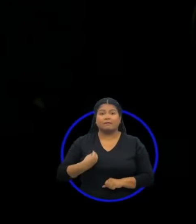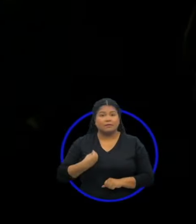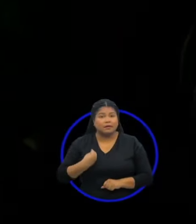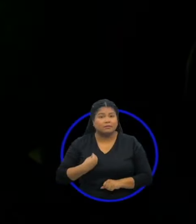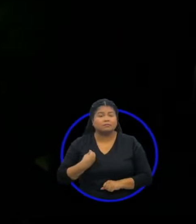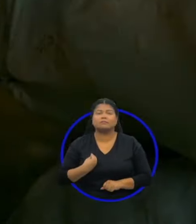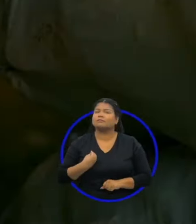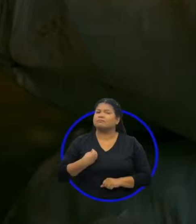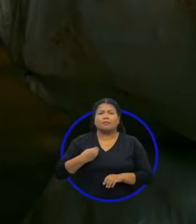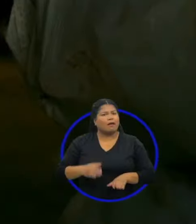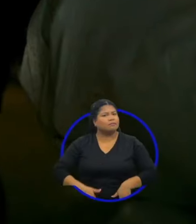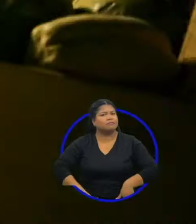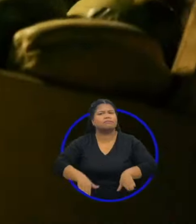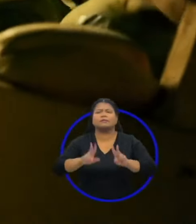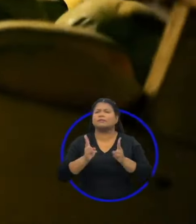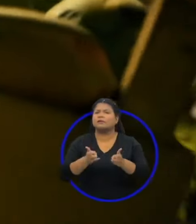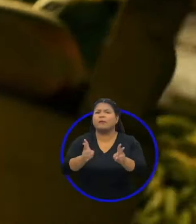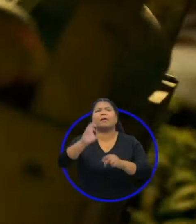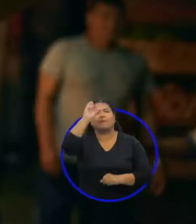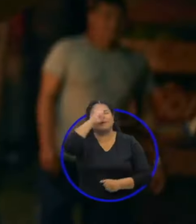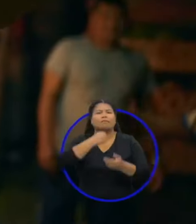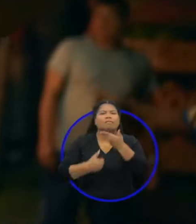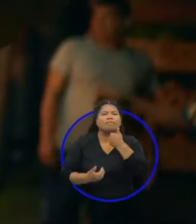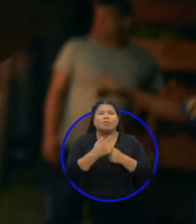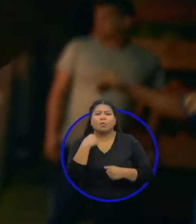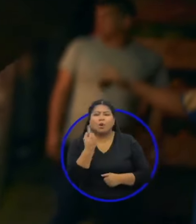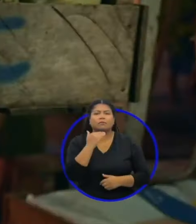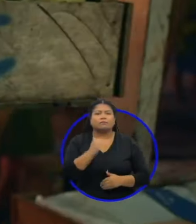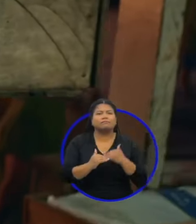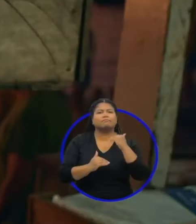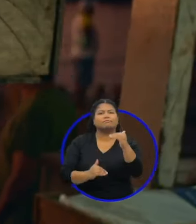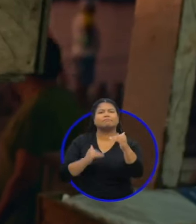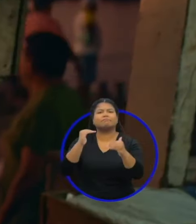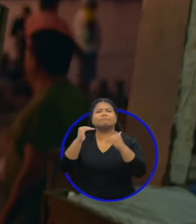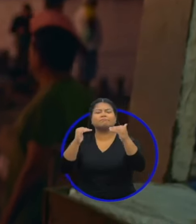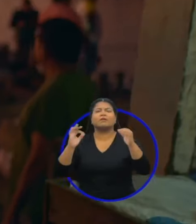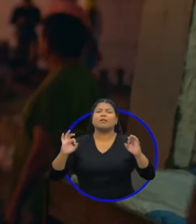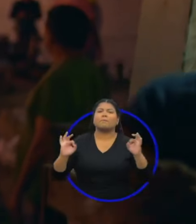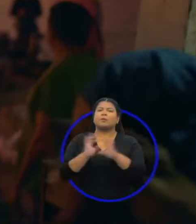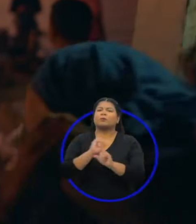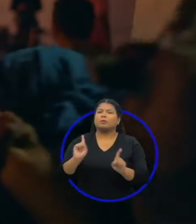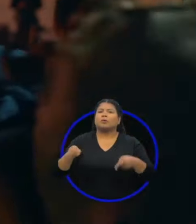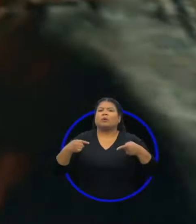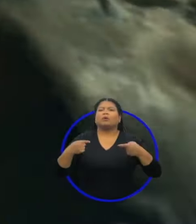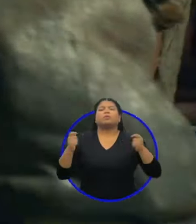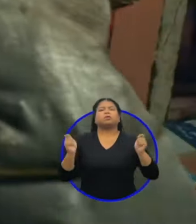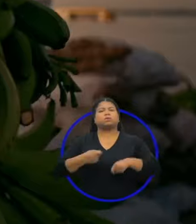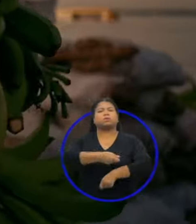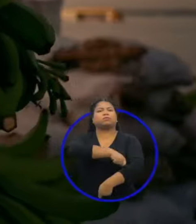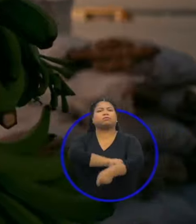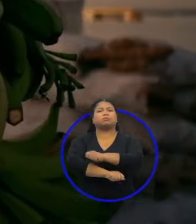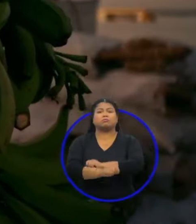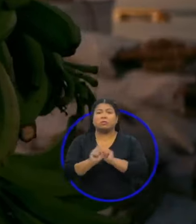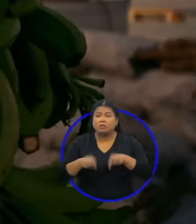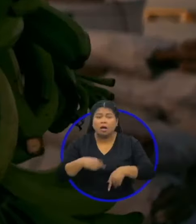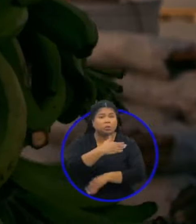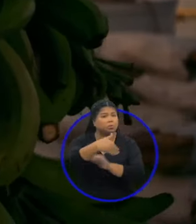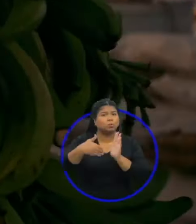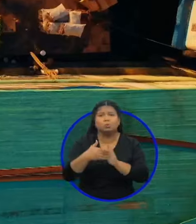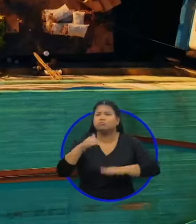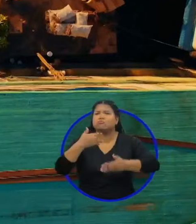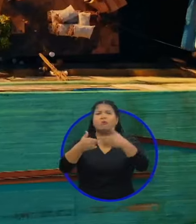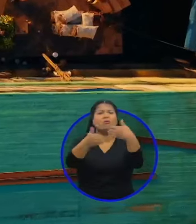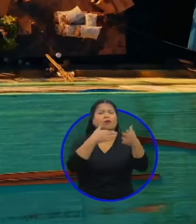A vida é um eterno aprendizado. A gente sobe degrau por degrau até estar pronto para o desafio. Isso vale para